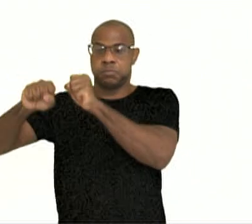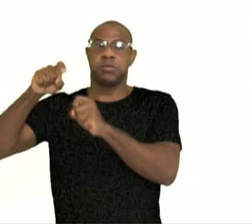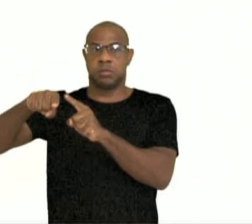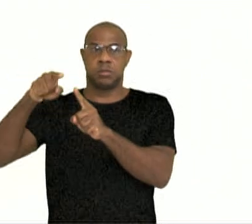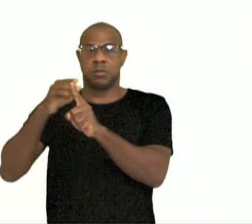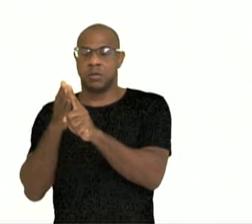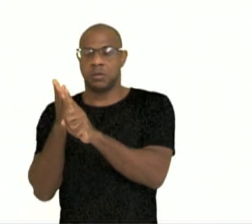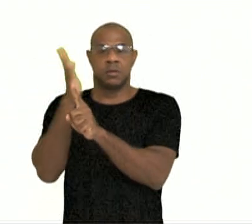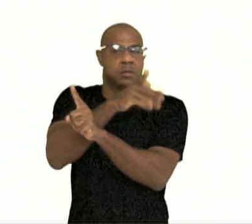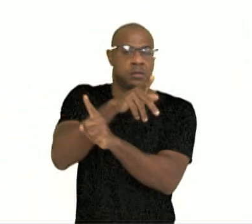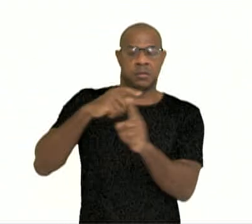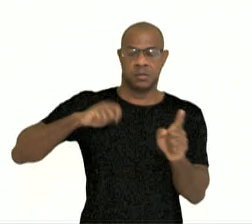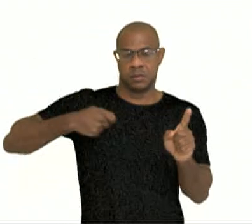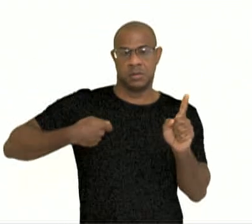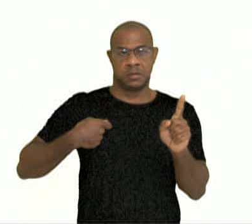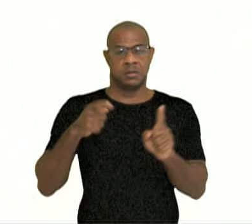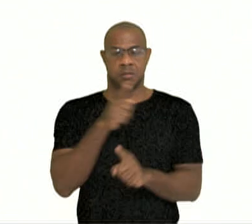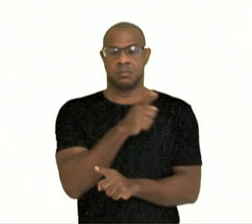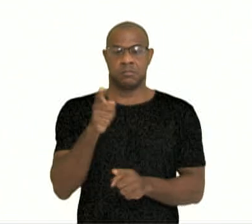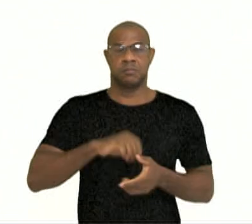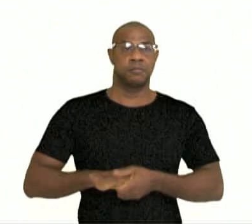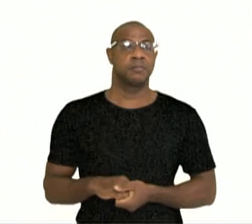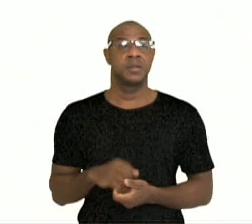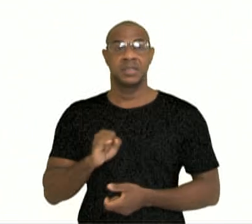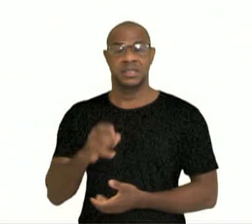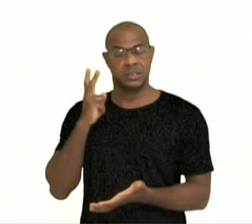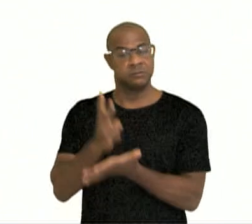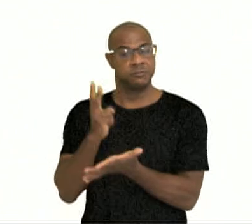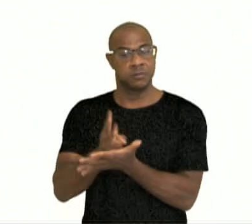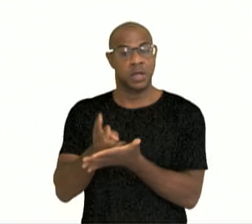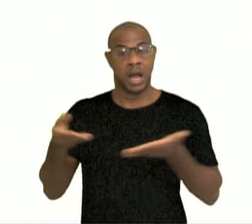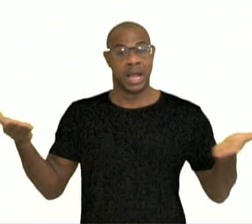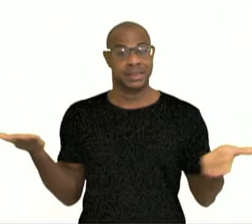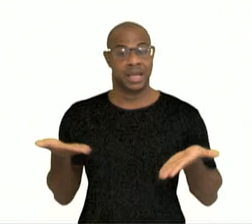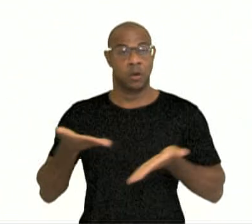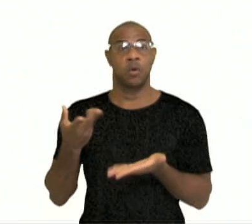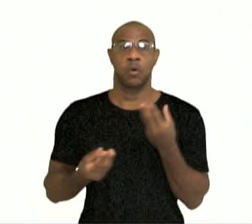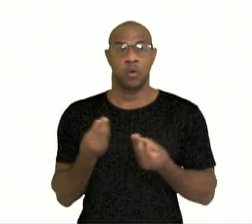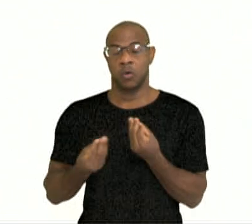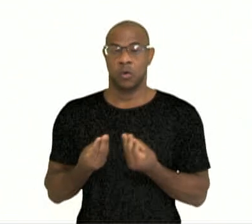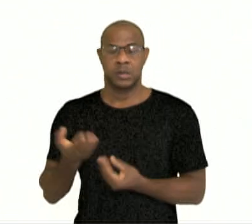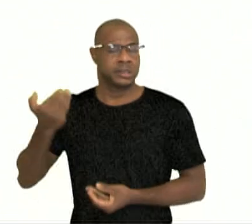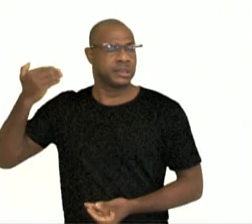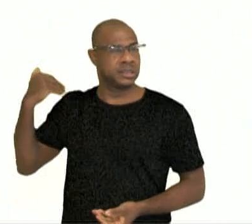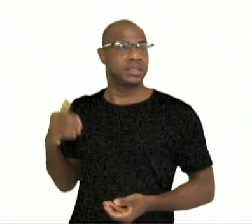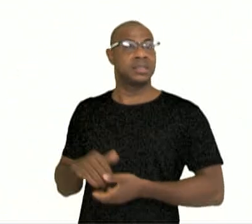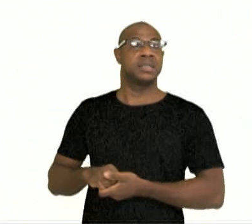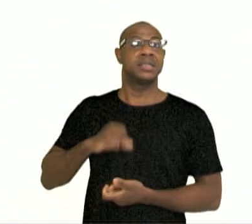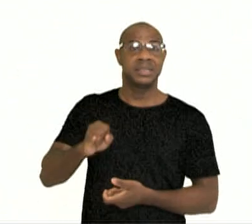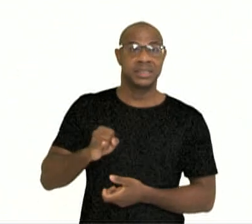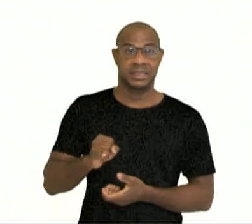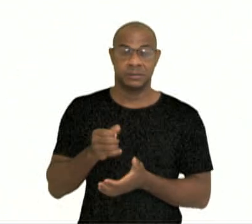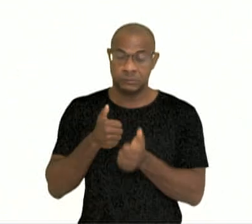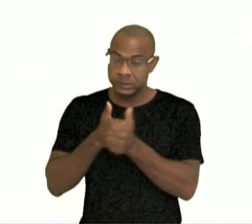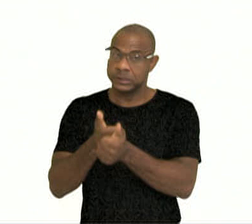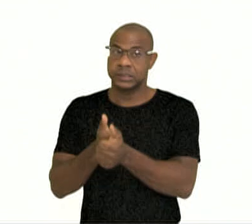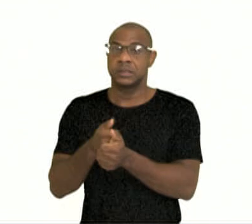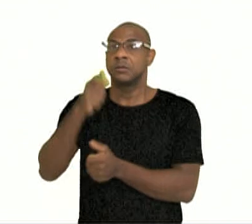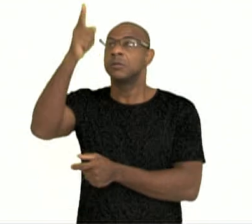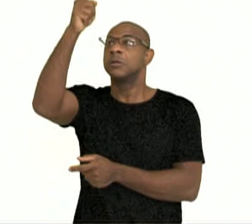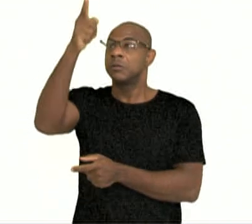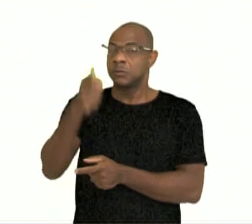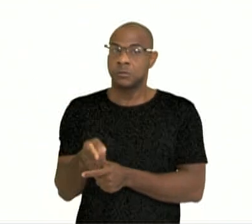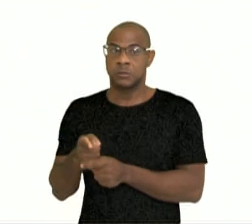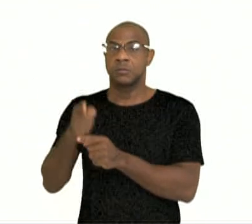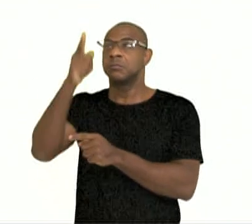do Brasil atual que nós temos. Então, se permanecesse da forma como foi no início, seguindo ali o meridiano